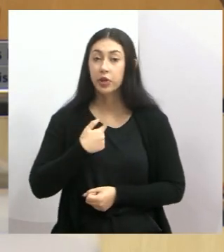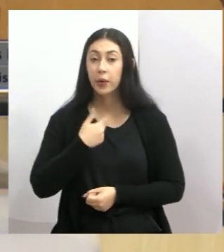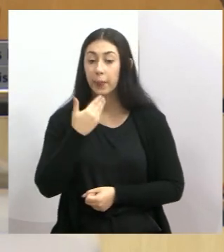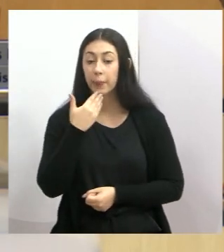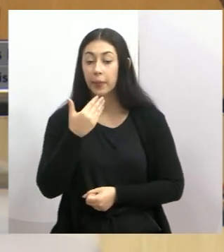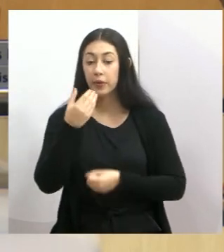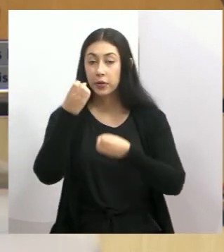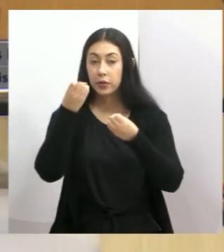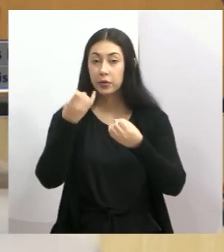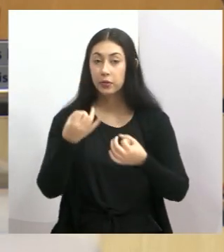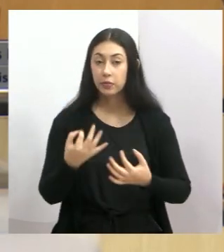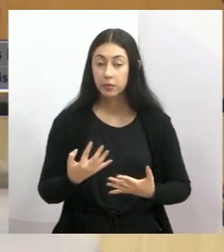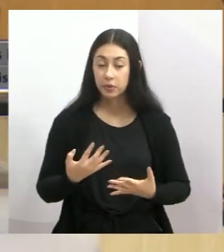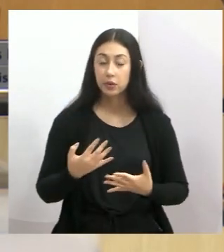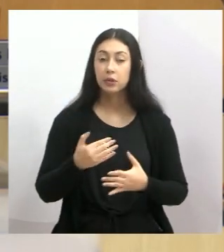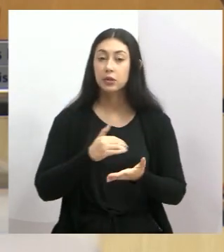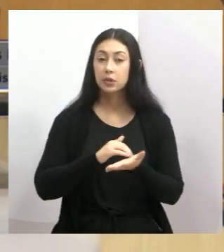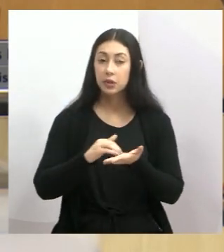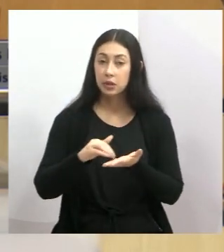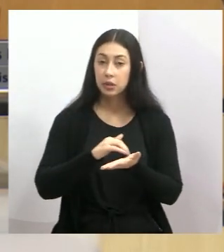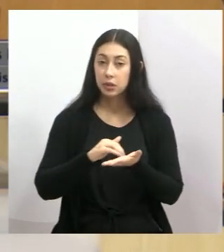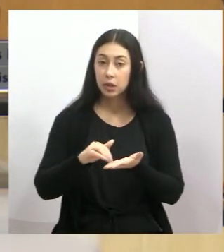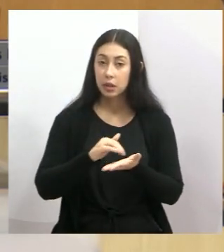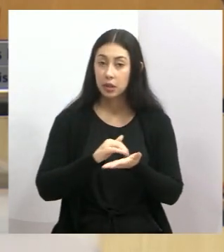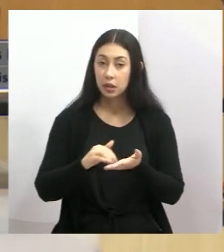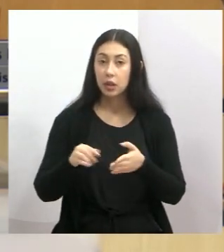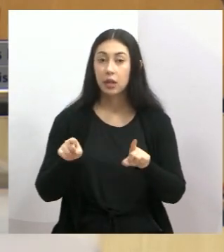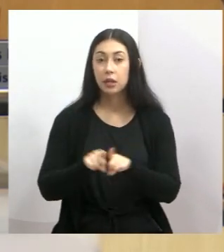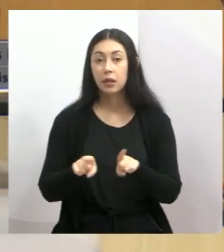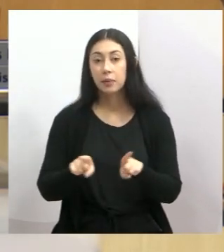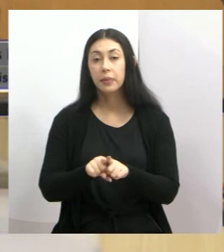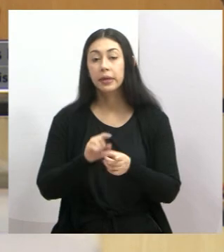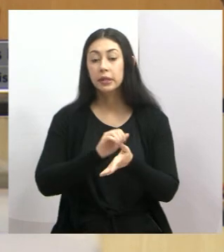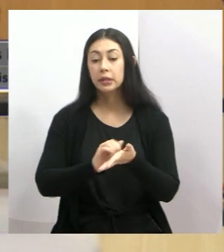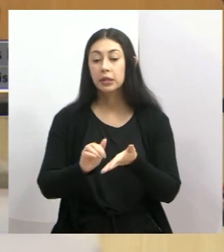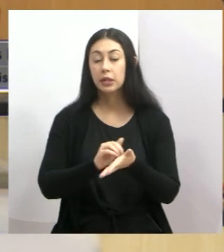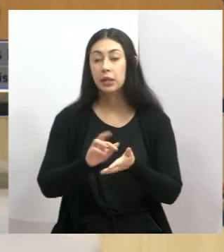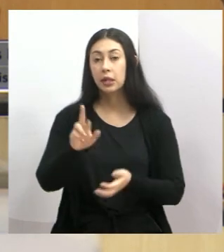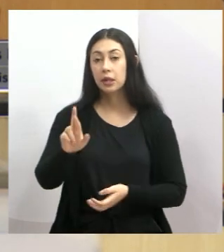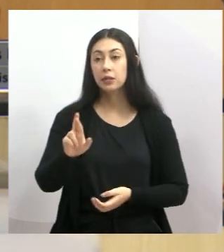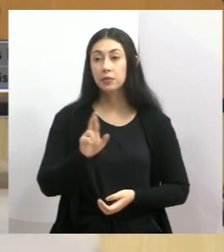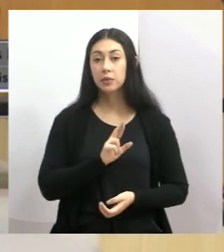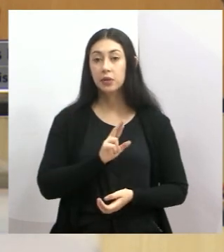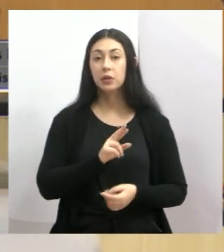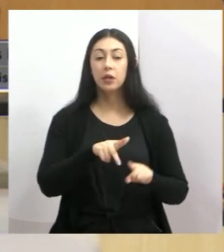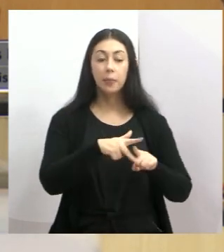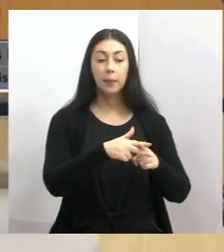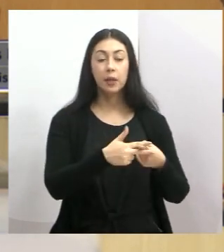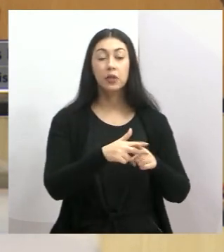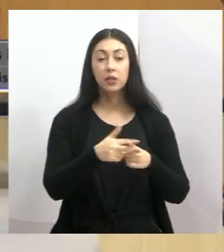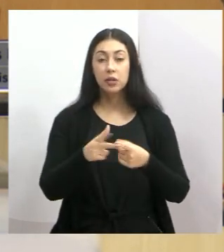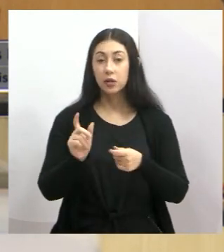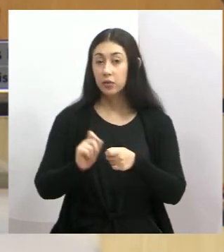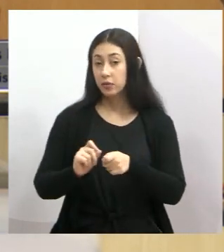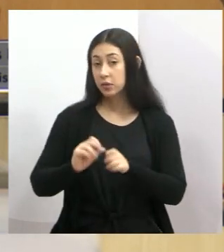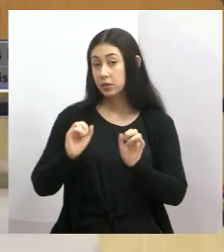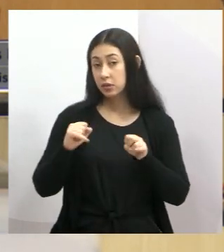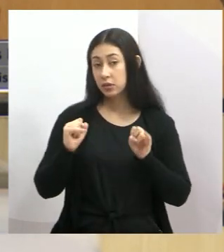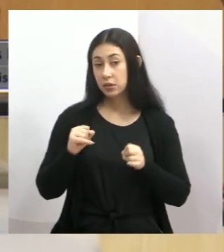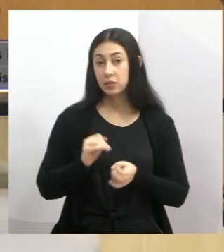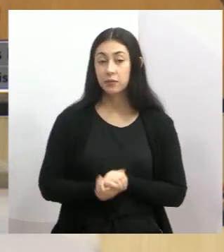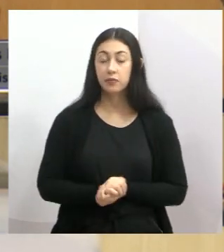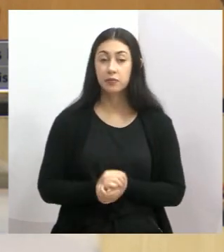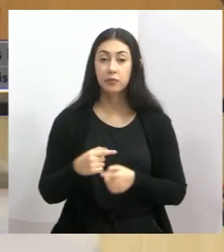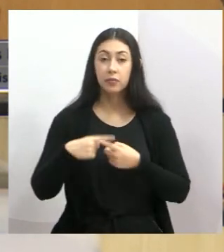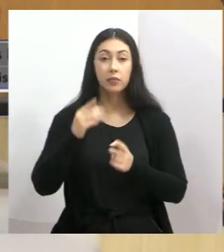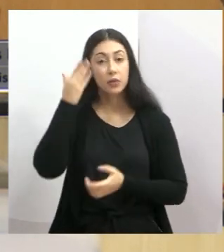um pedido de informações a secretaria EA secretaria respondeu que seria feita a manutenção do local e